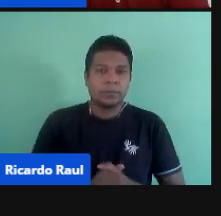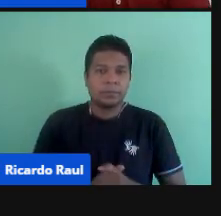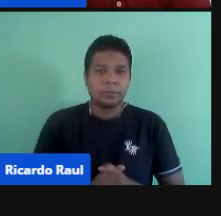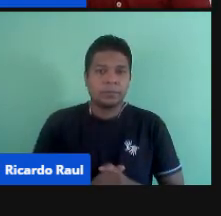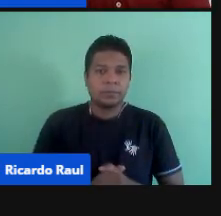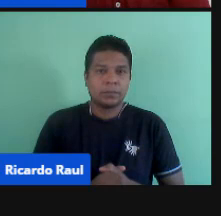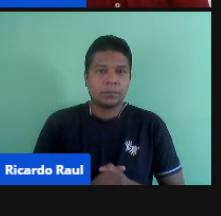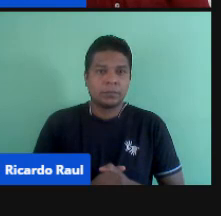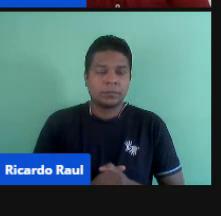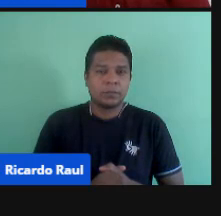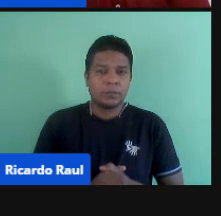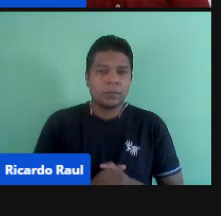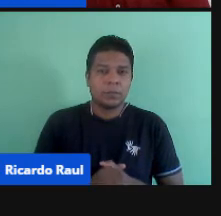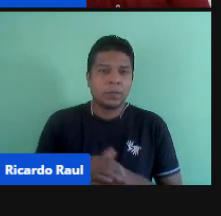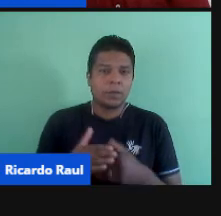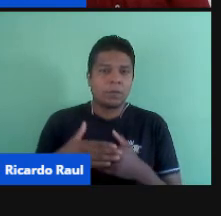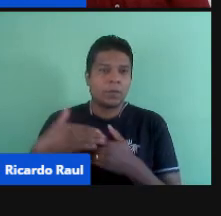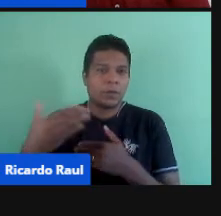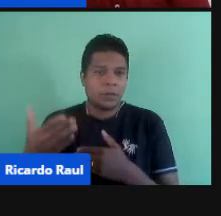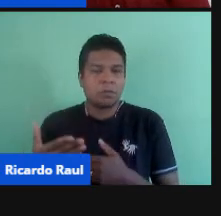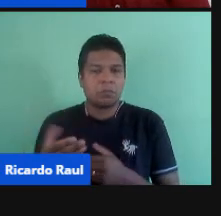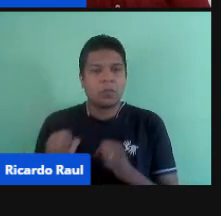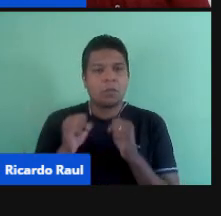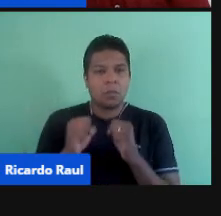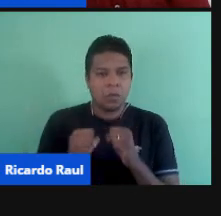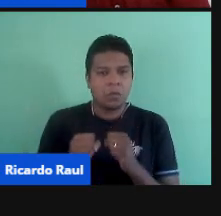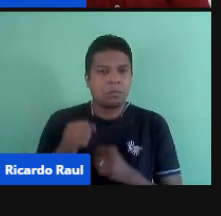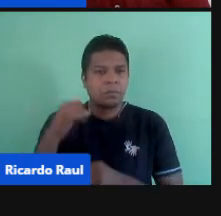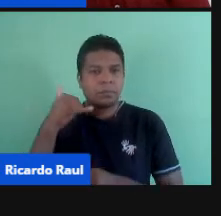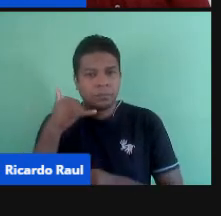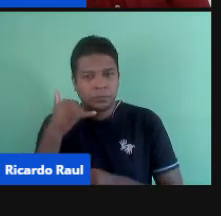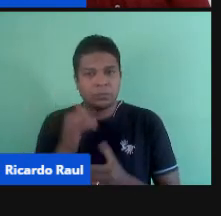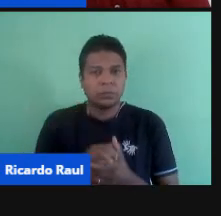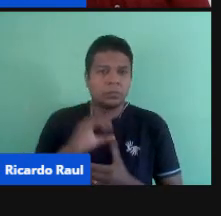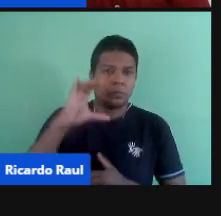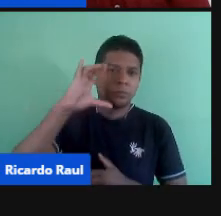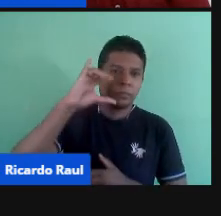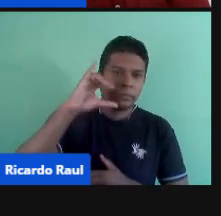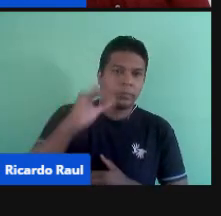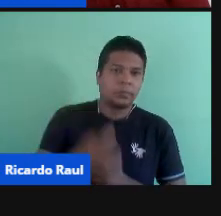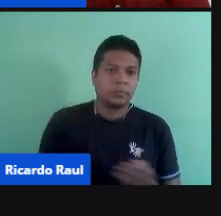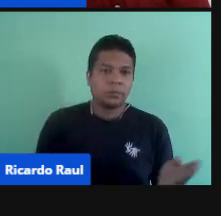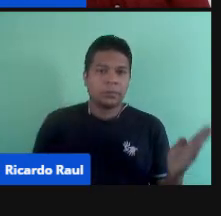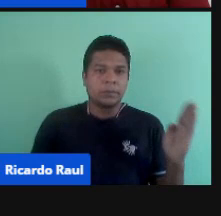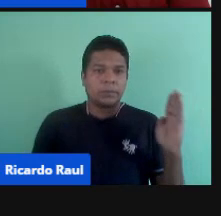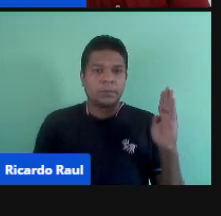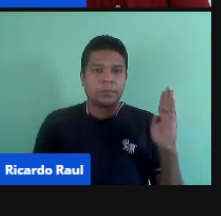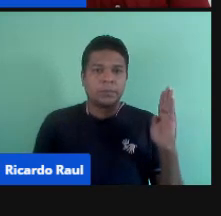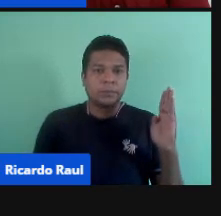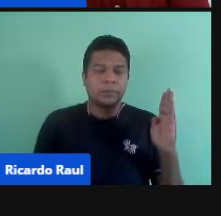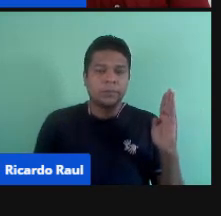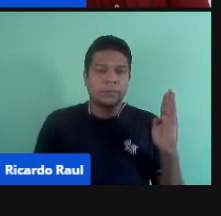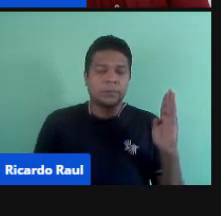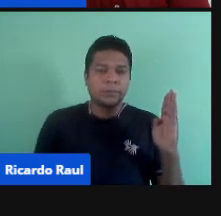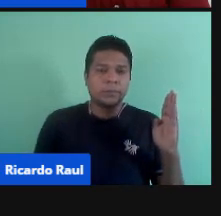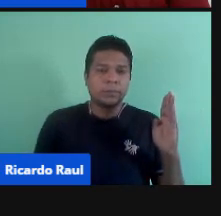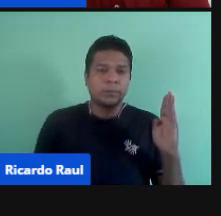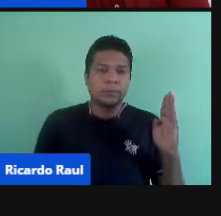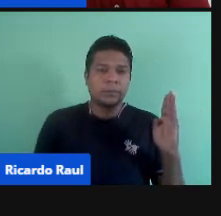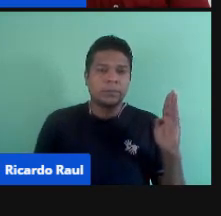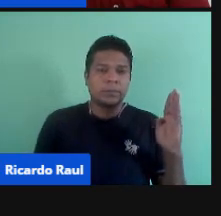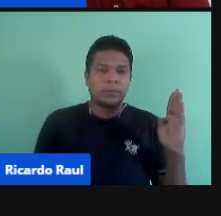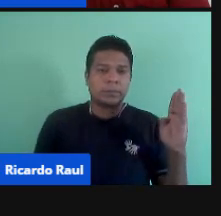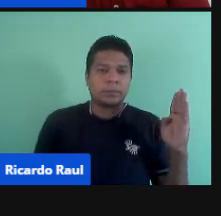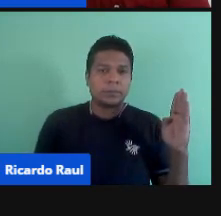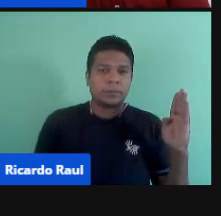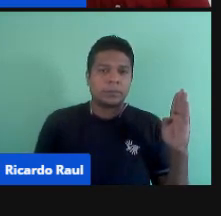pessoalmente, fora aqui desse canal, eu estou à disposição para que vocês possam, para a gente, que a gente possa discutir,